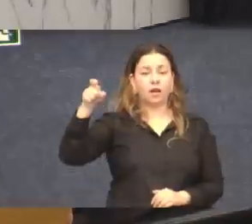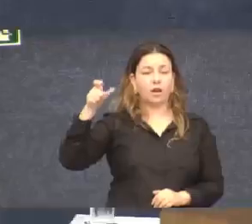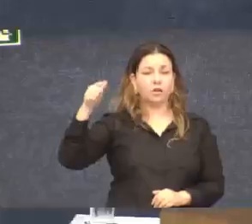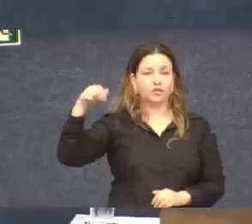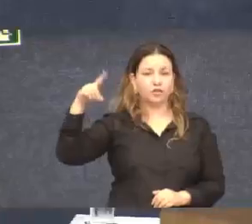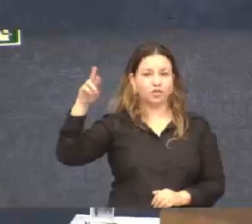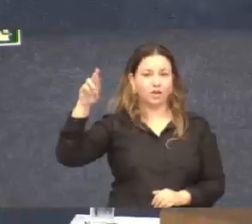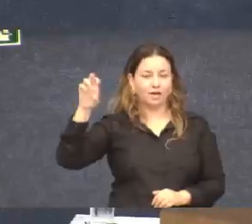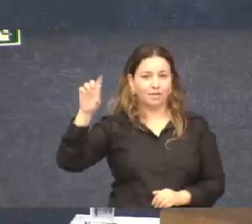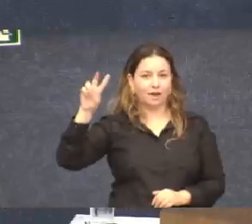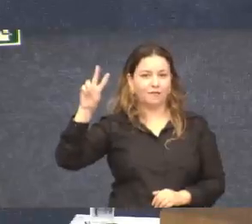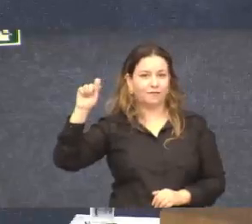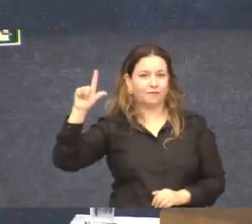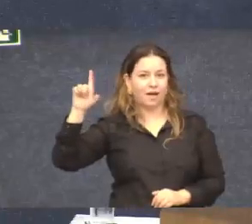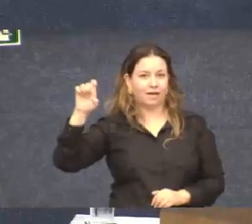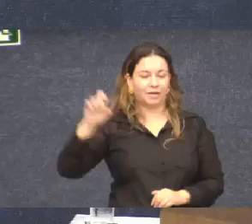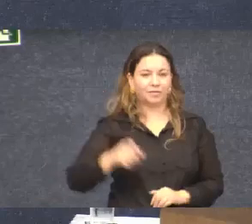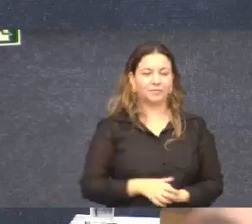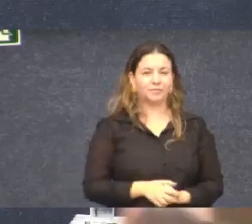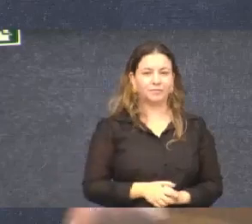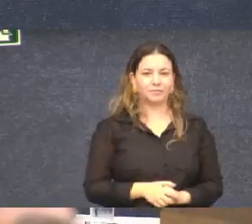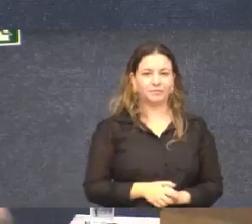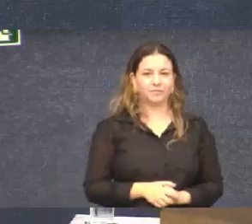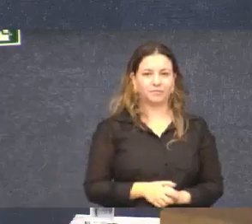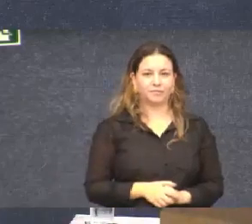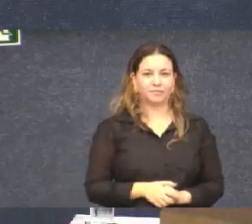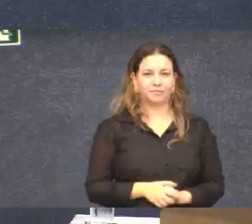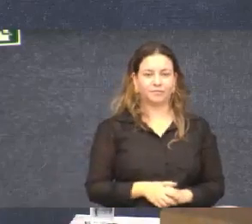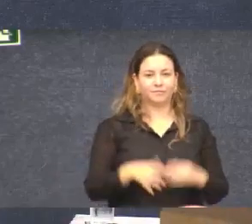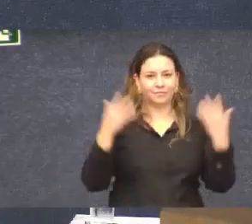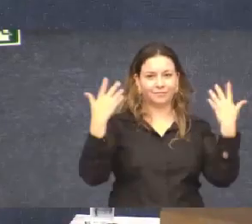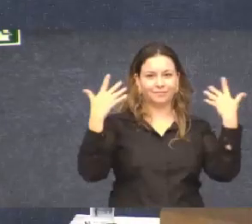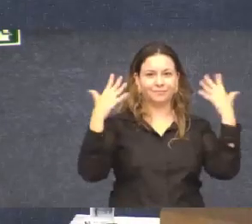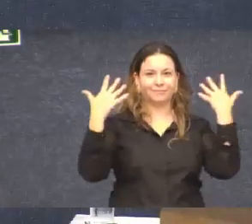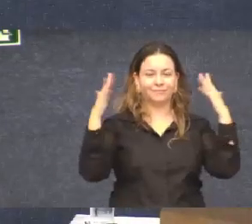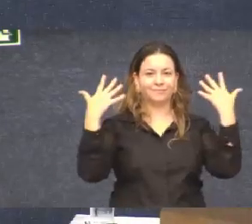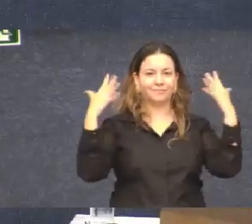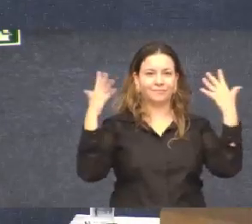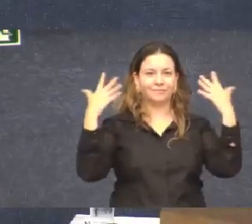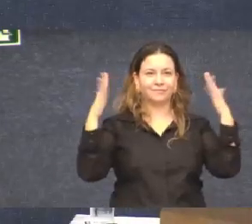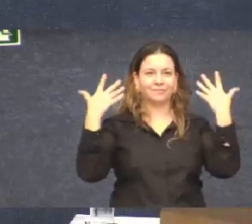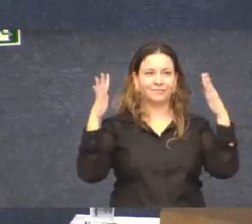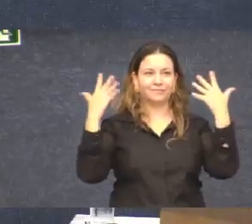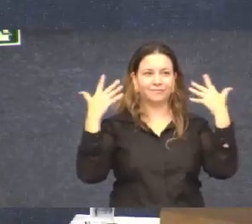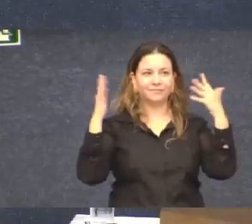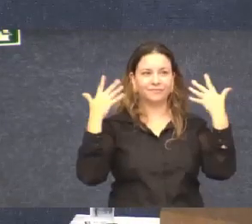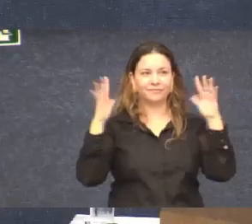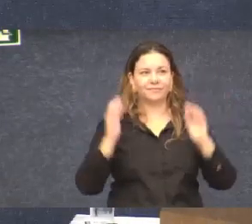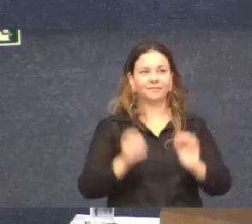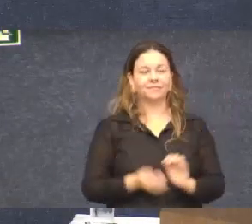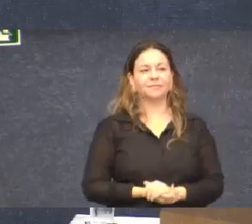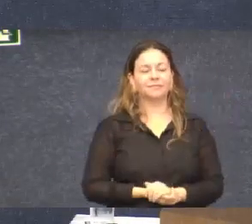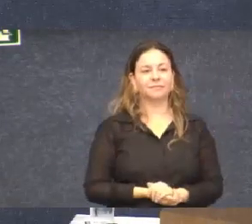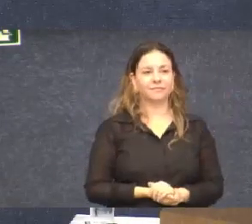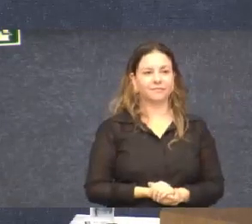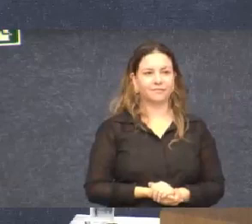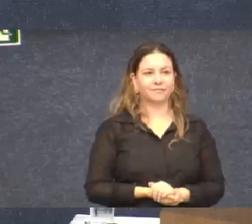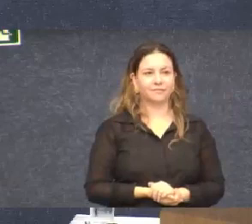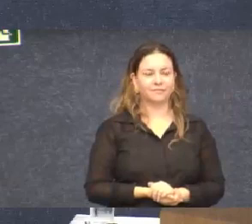Do vale. Seja feita de ilusão, pode até ficar maluco ou morrer